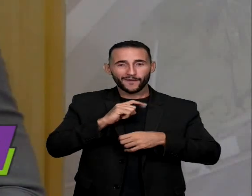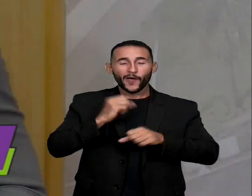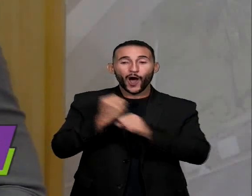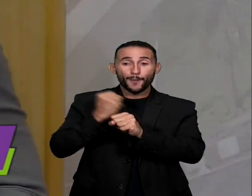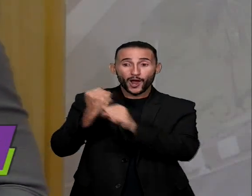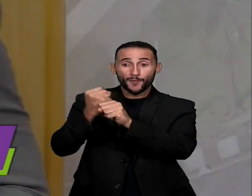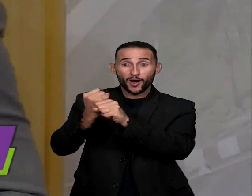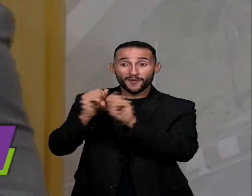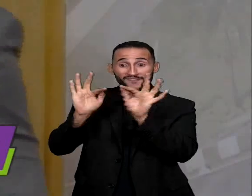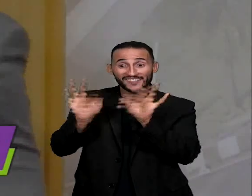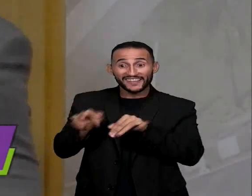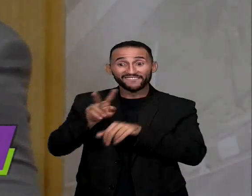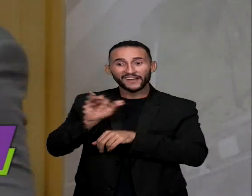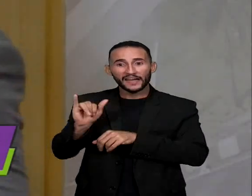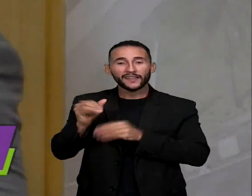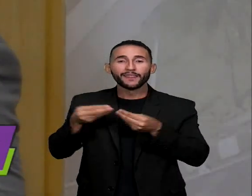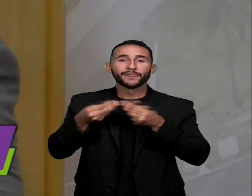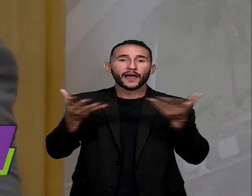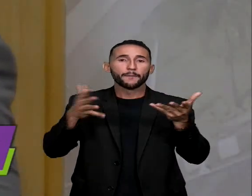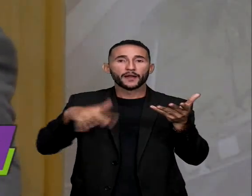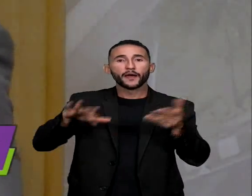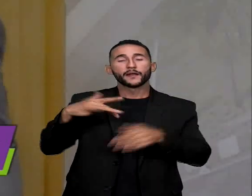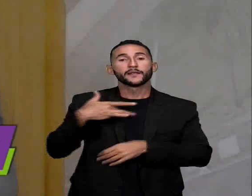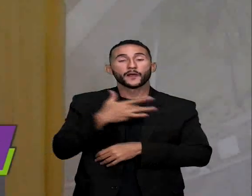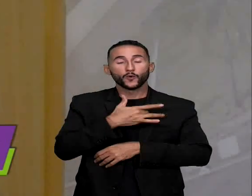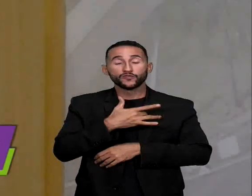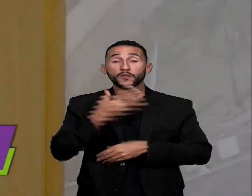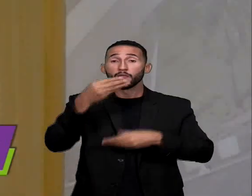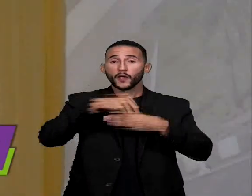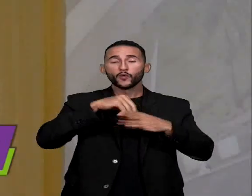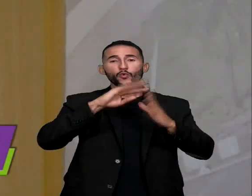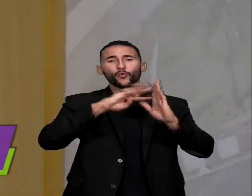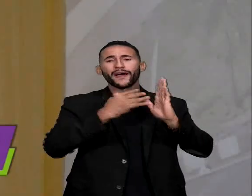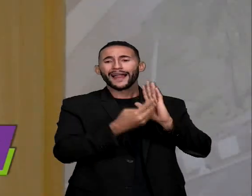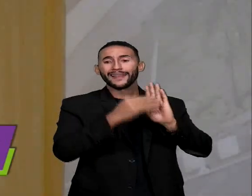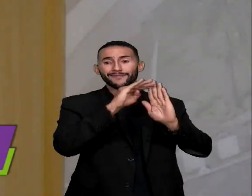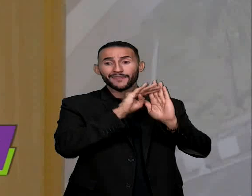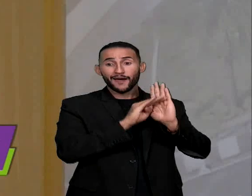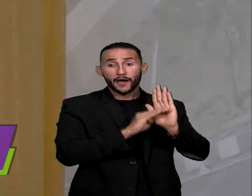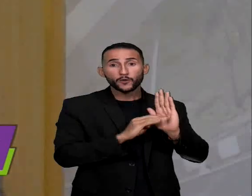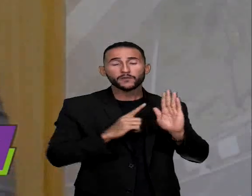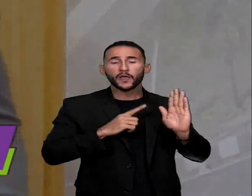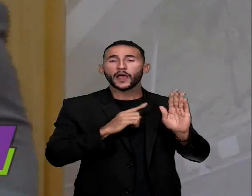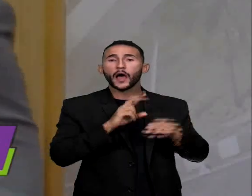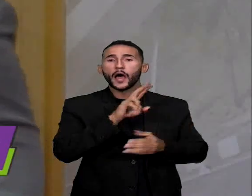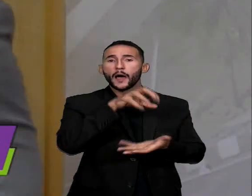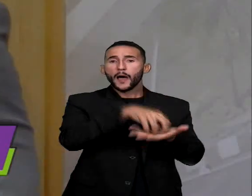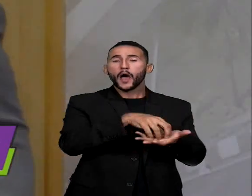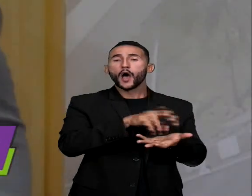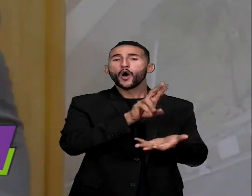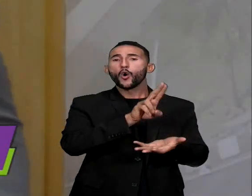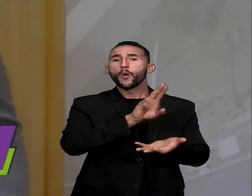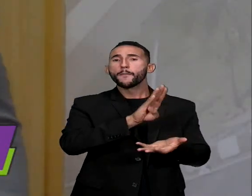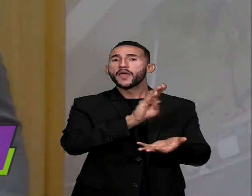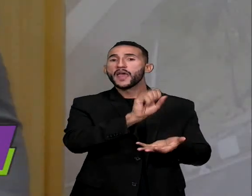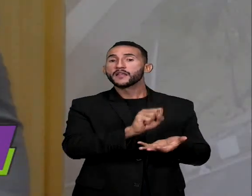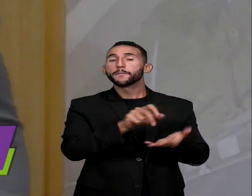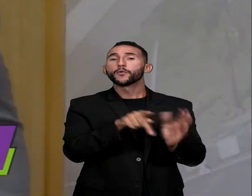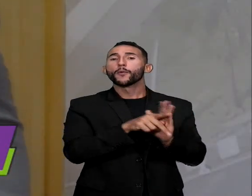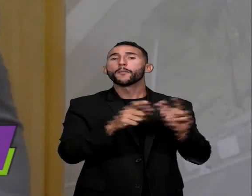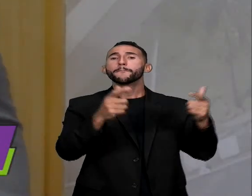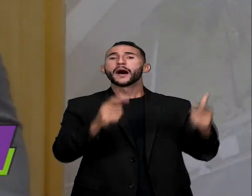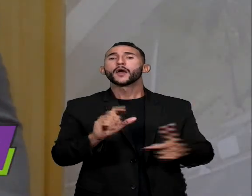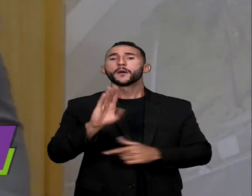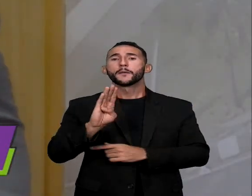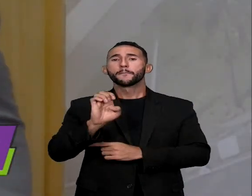cidade né no nosso calendário tem a OBS do barona né uma unidade básica